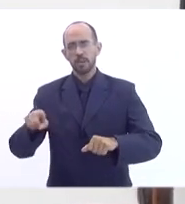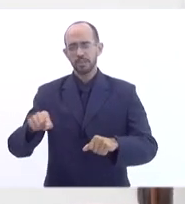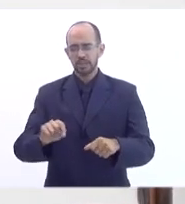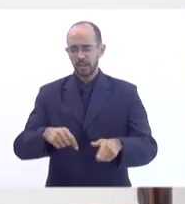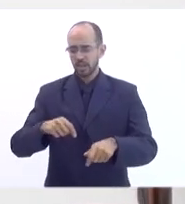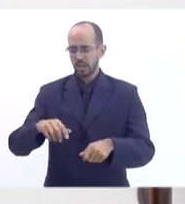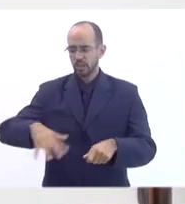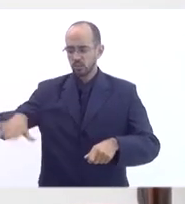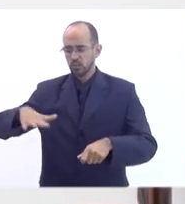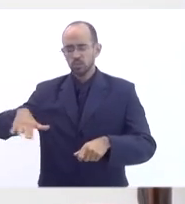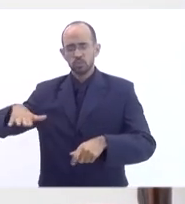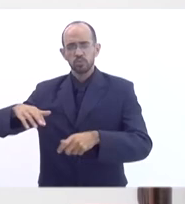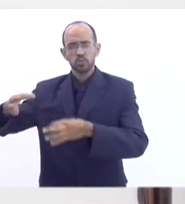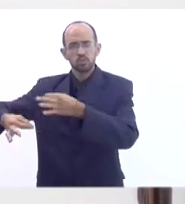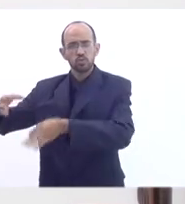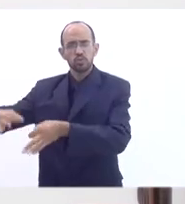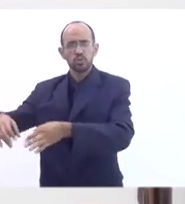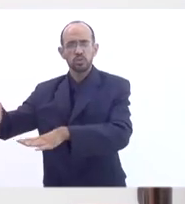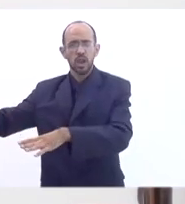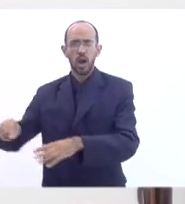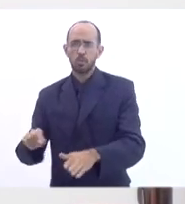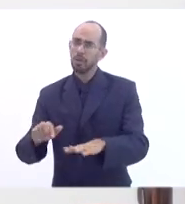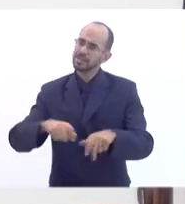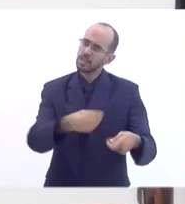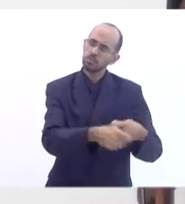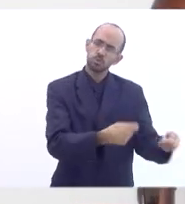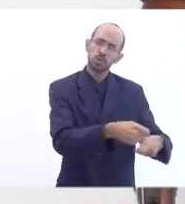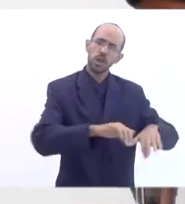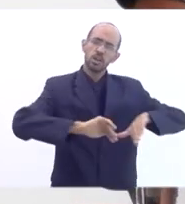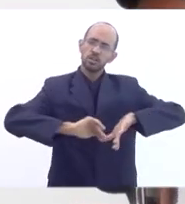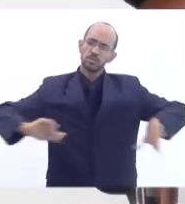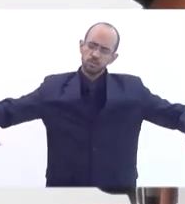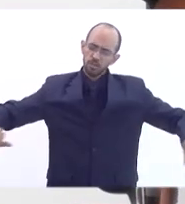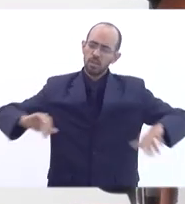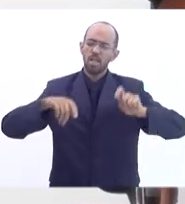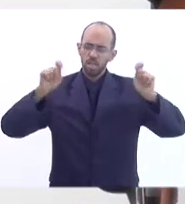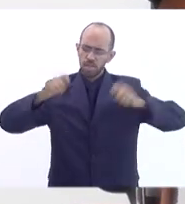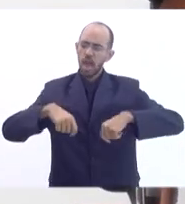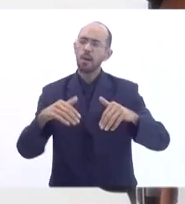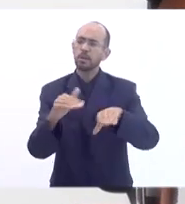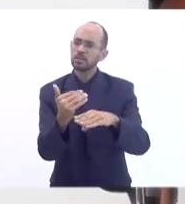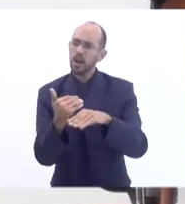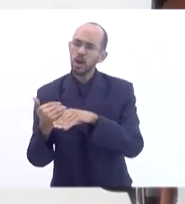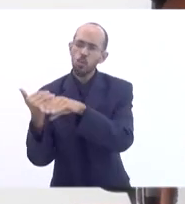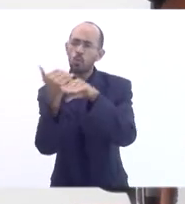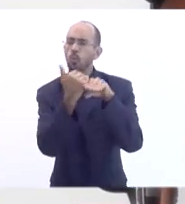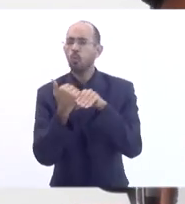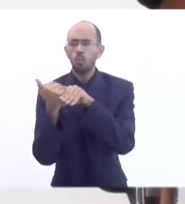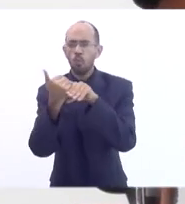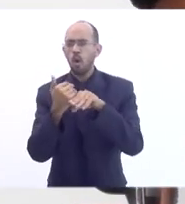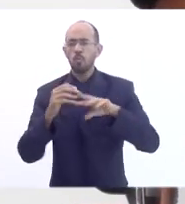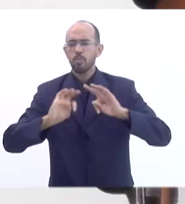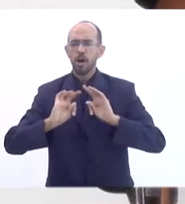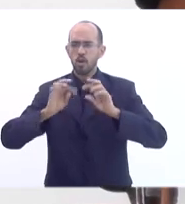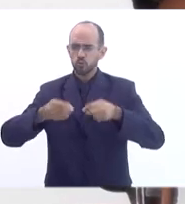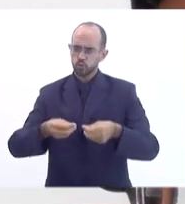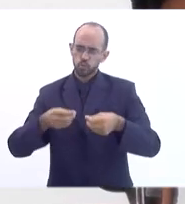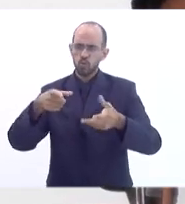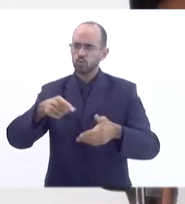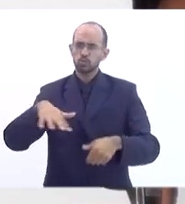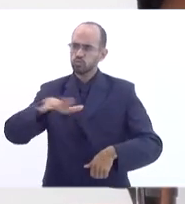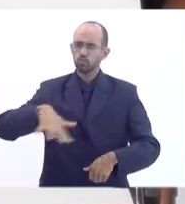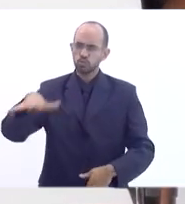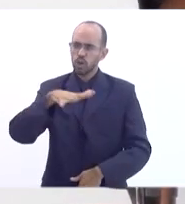administrativa a possibilidade teu entendimento isonômico para todos e que se possa rever o ato de um modo geral